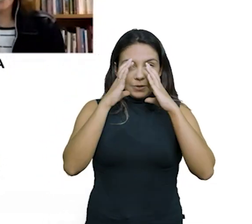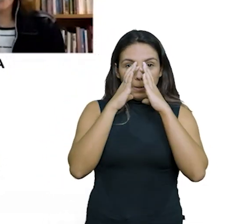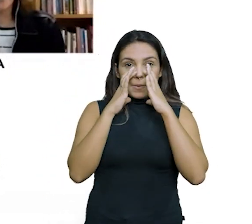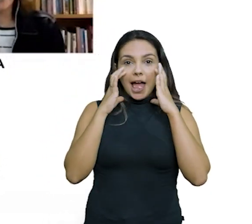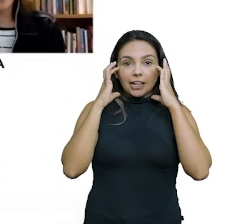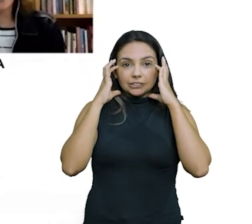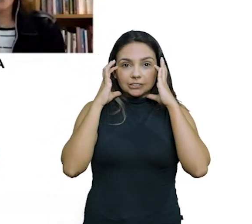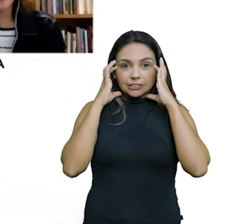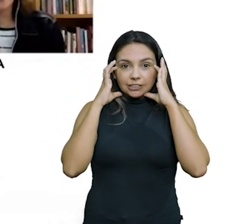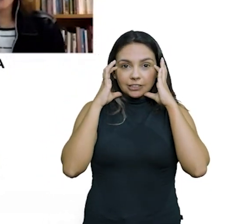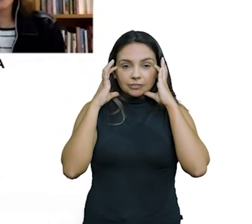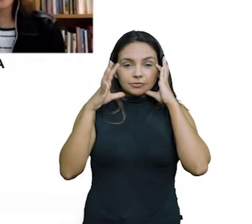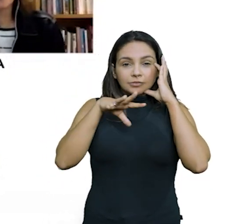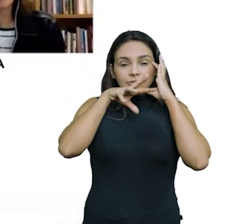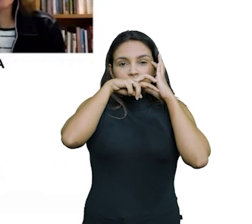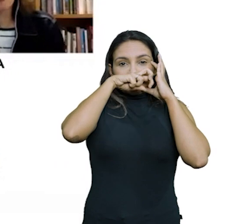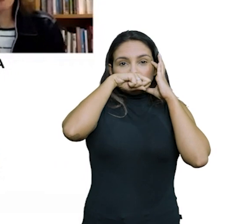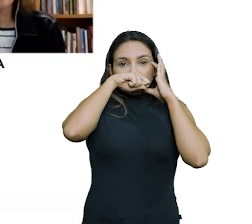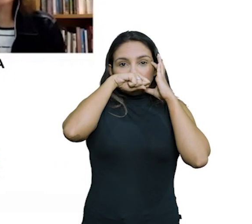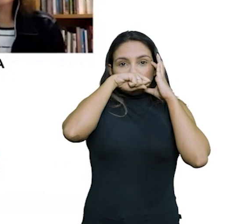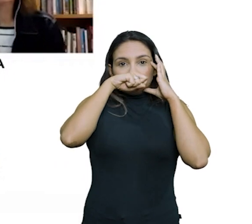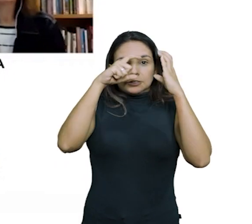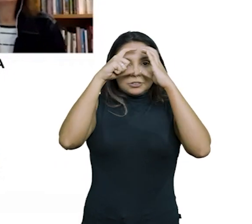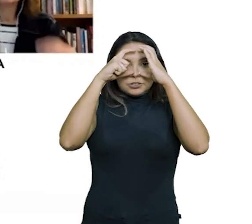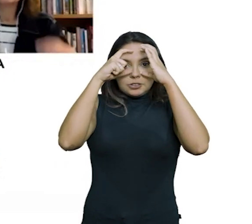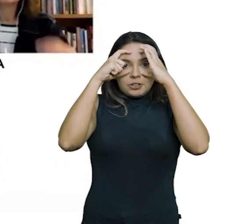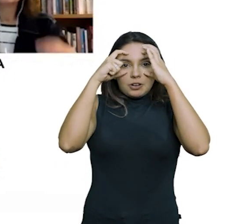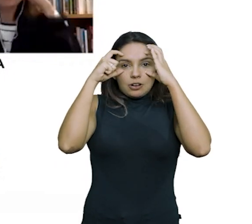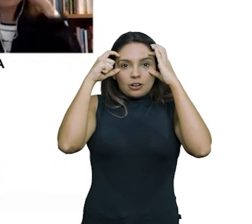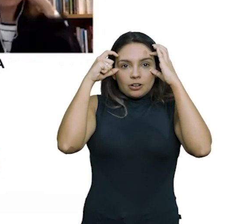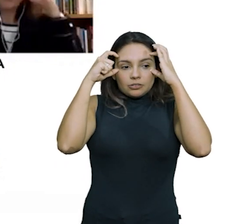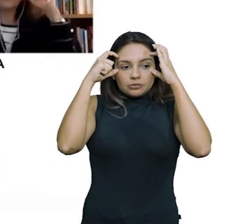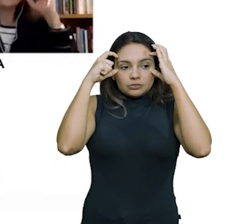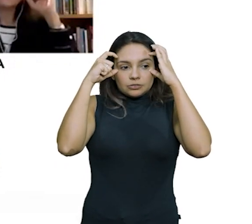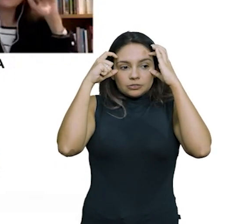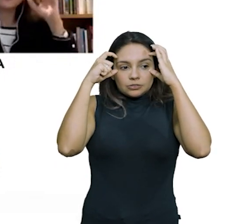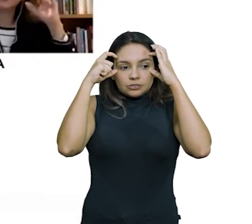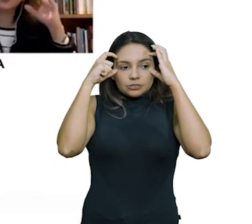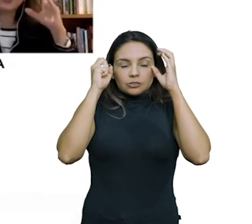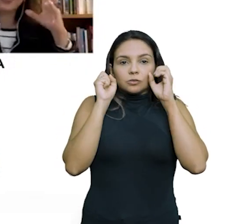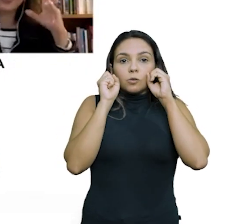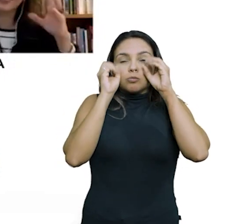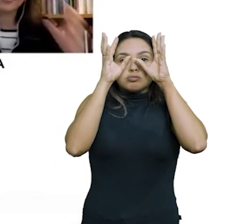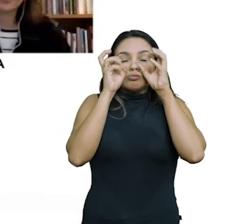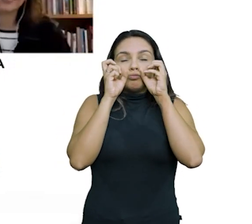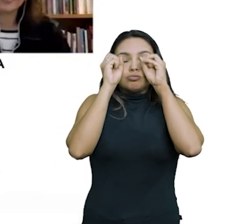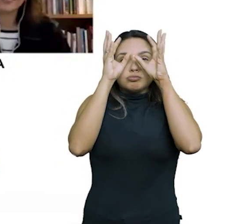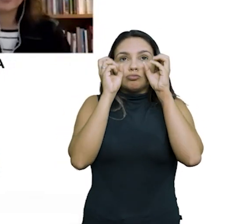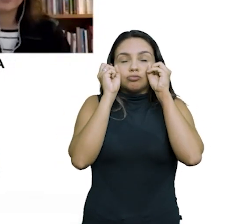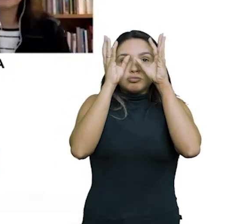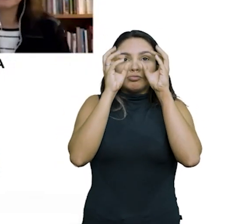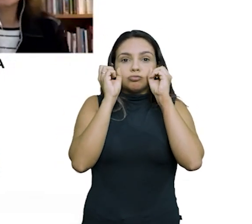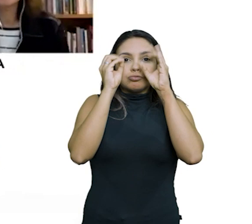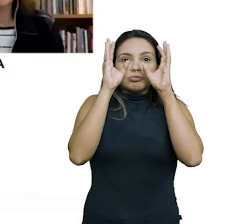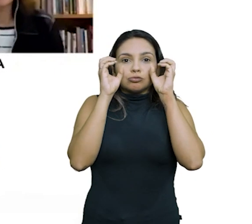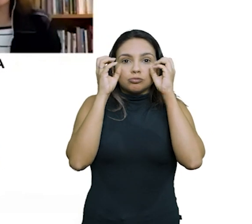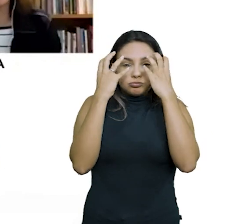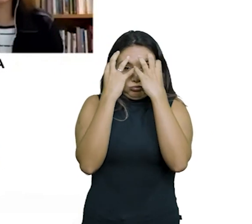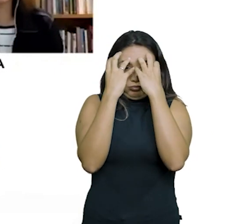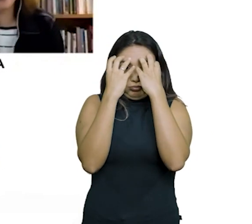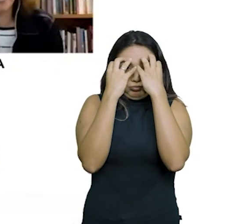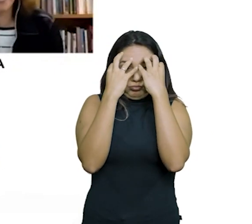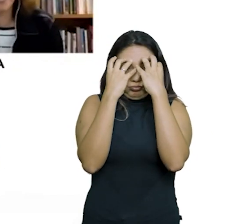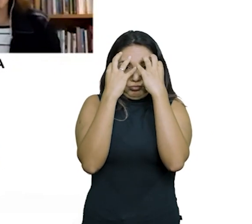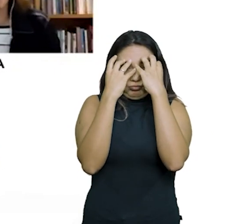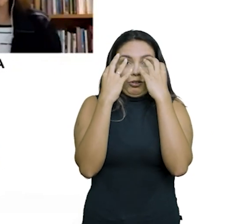a máscara e começa a respirar, isso aqui se transforma em uma espécie de tubo de